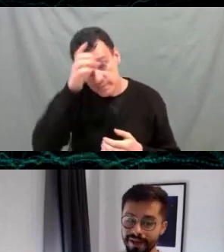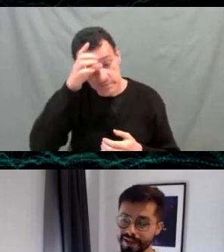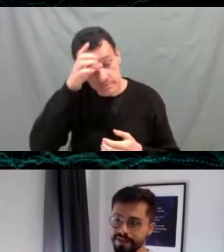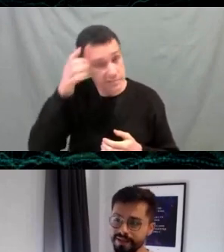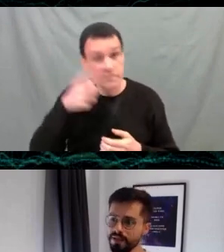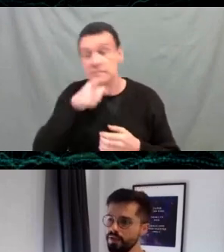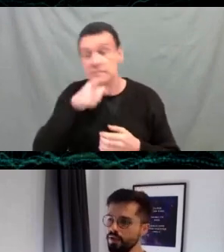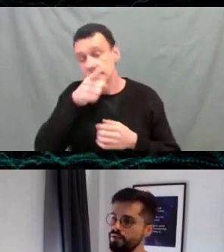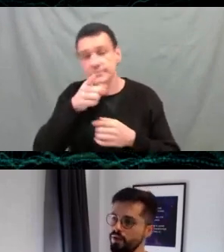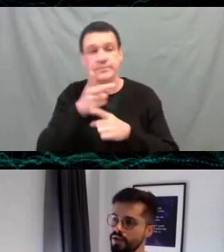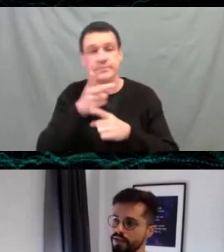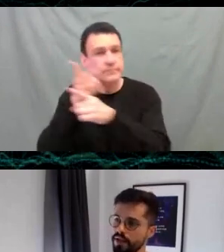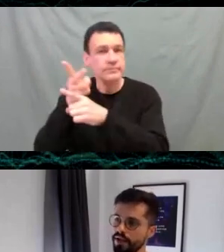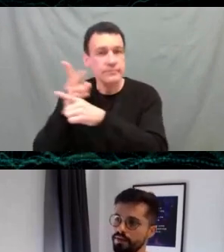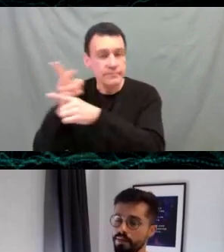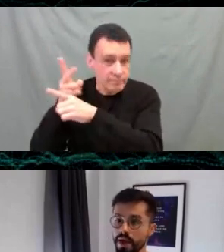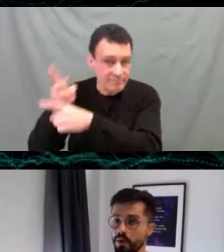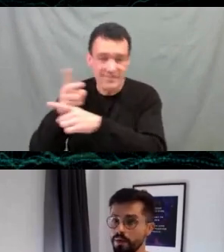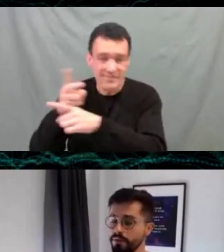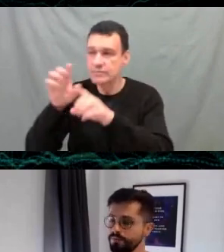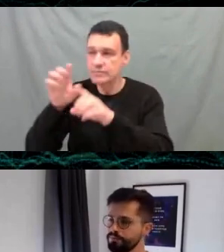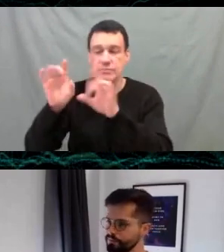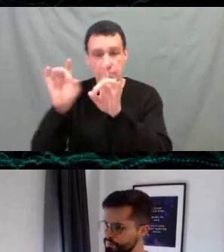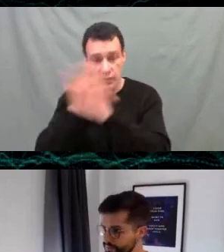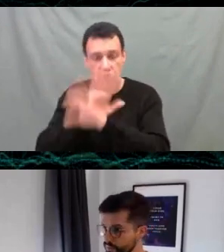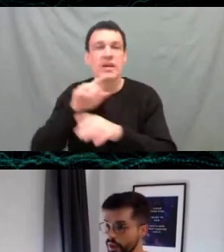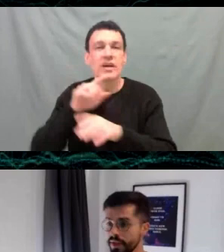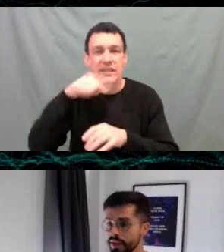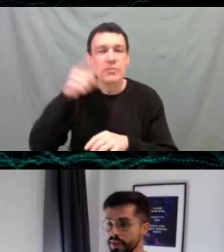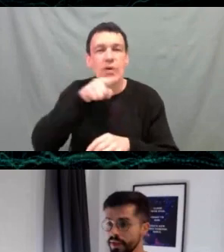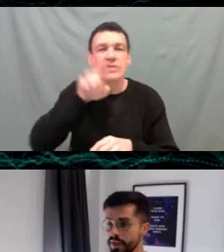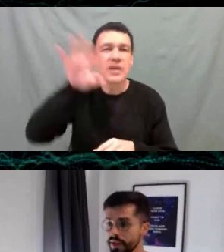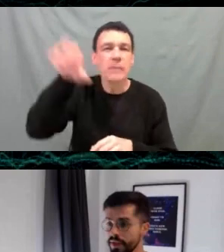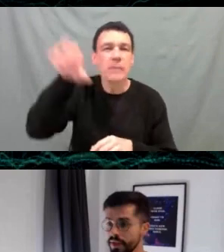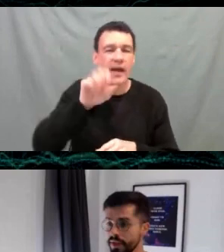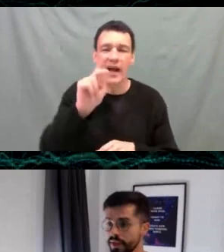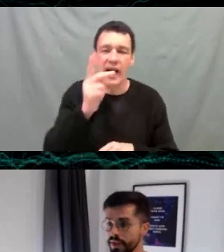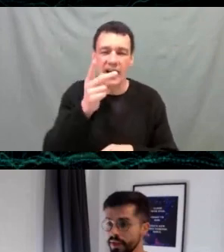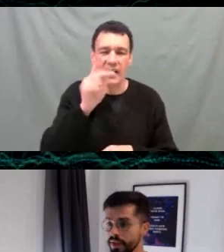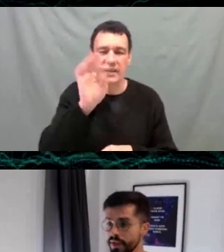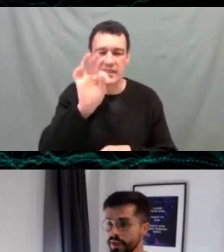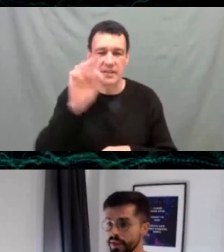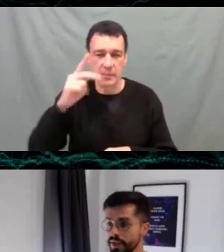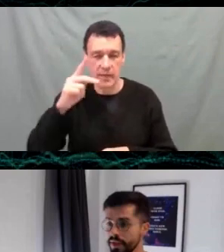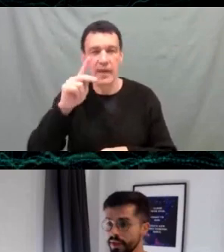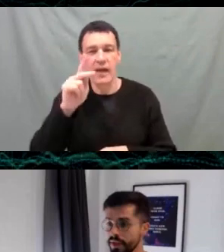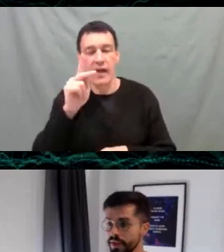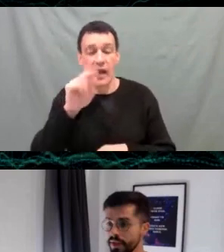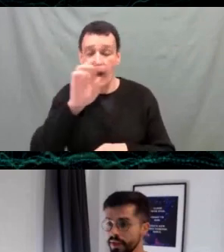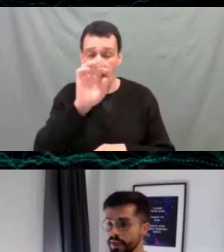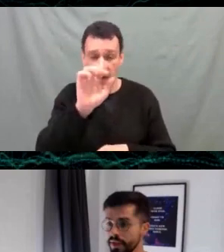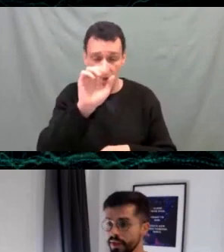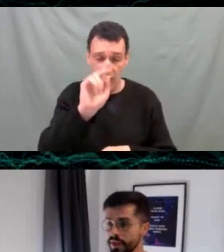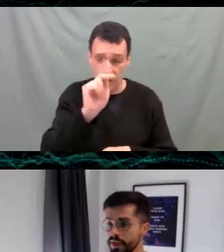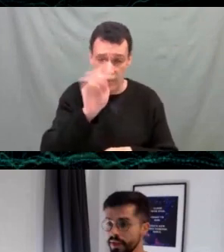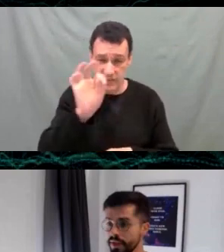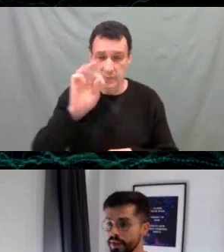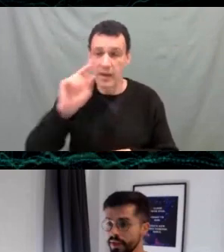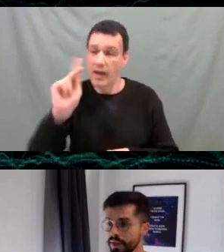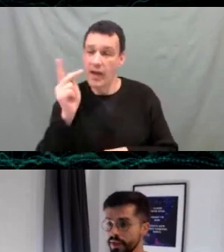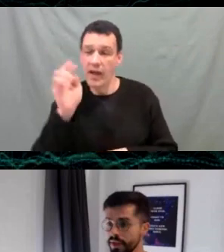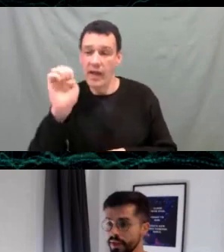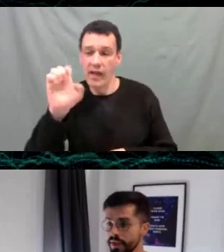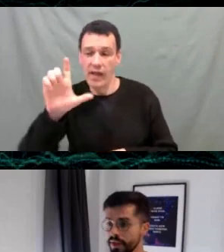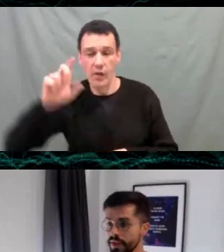http helpn hospital em cima Então você olha aqui réu tem um módulo do Dr teste tá que ele vai te ajudar a fazer o que